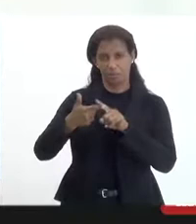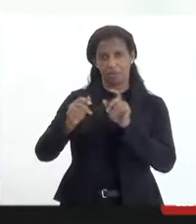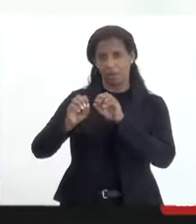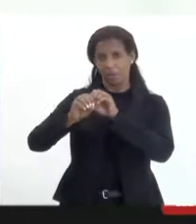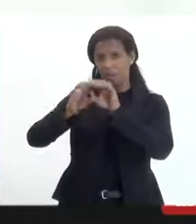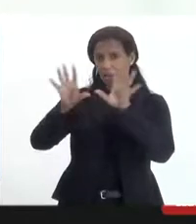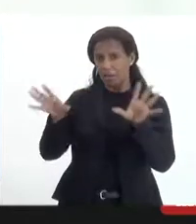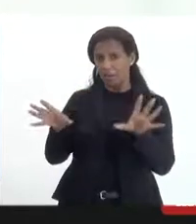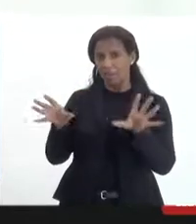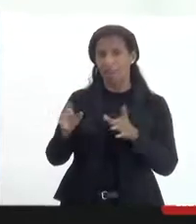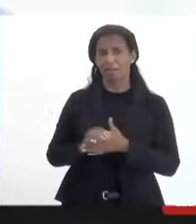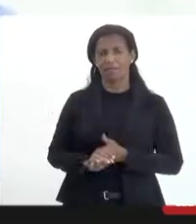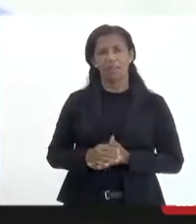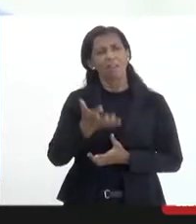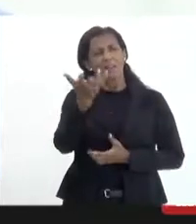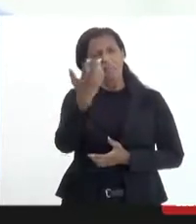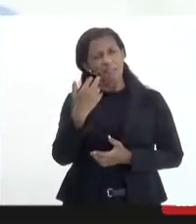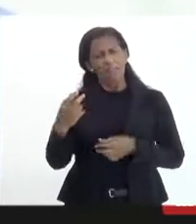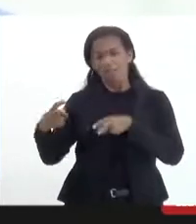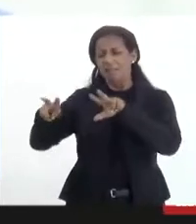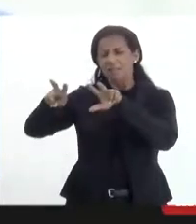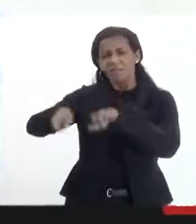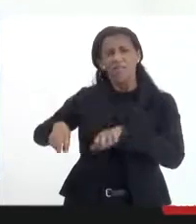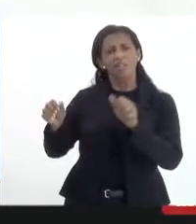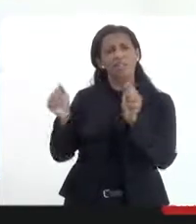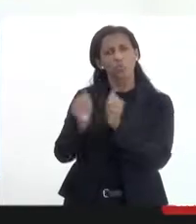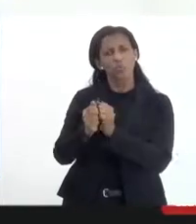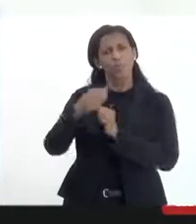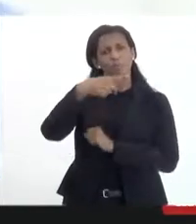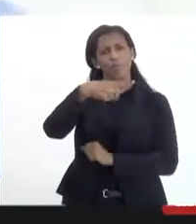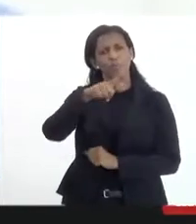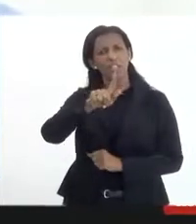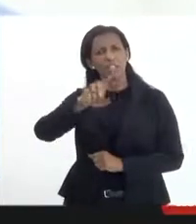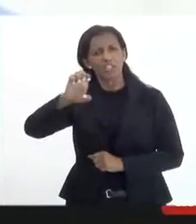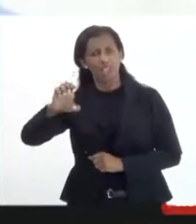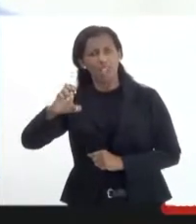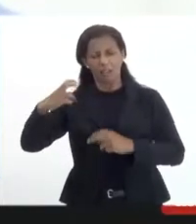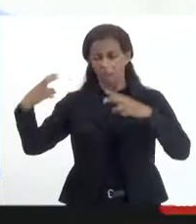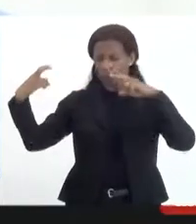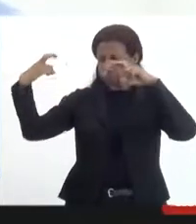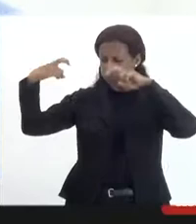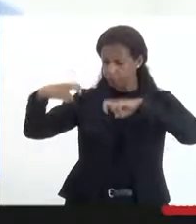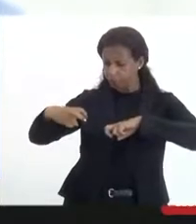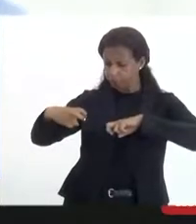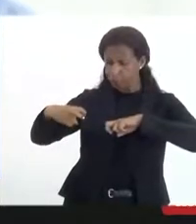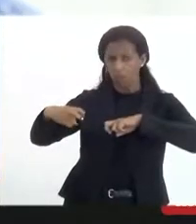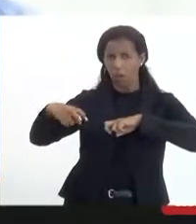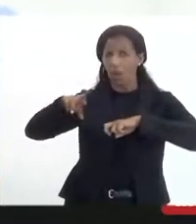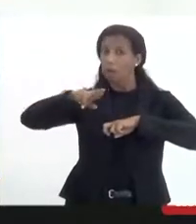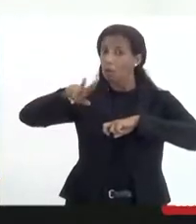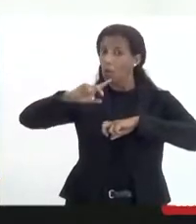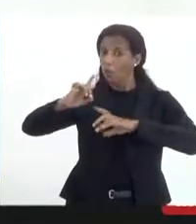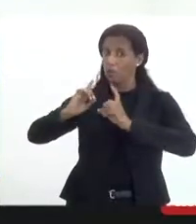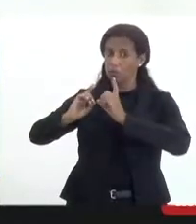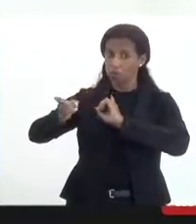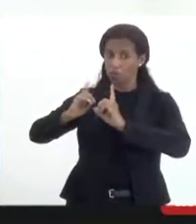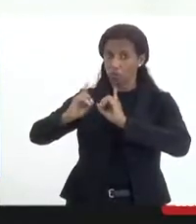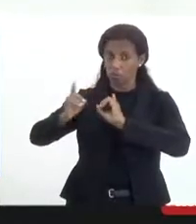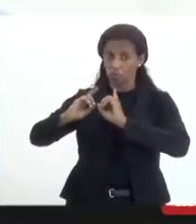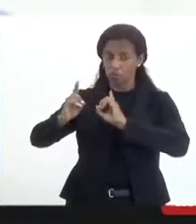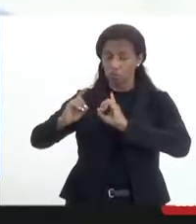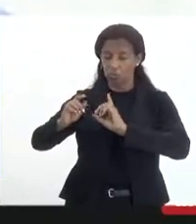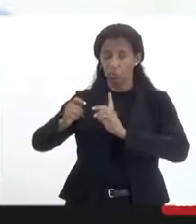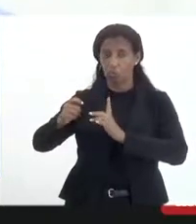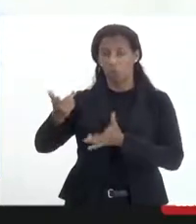saber se vocês querem sentar com a Procuradoria, né, em cima da mesa de negociação. Não é para discutir